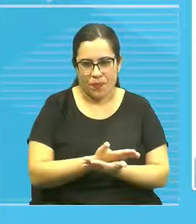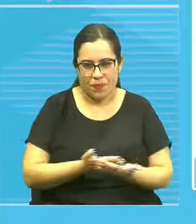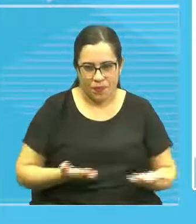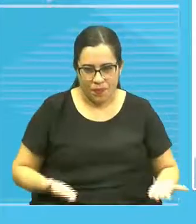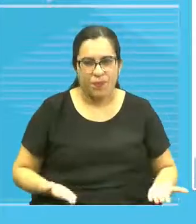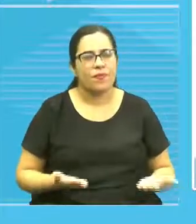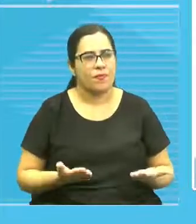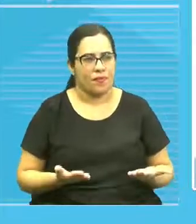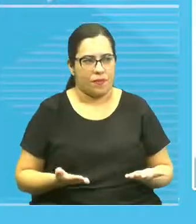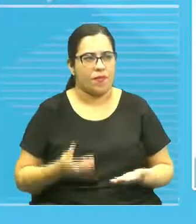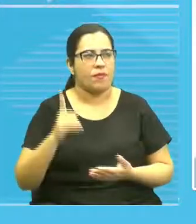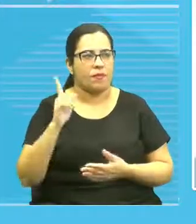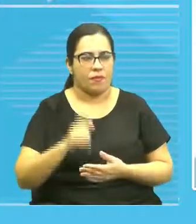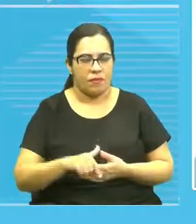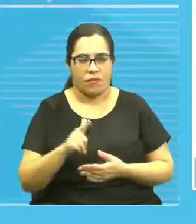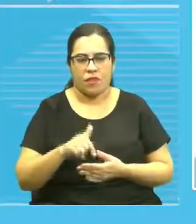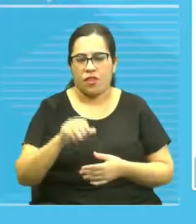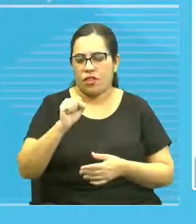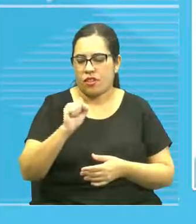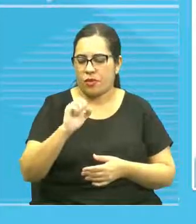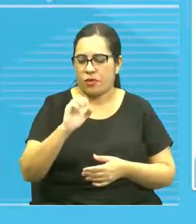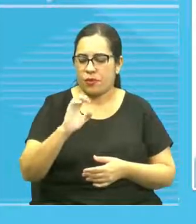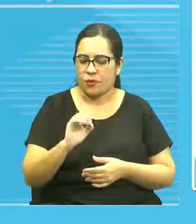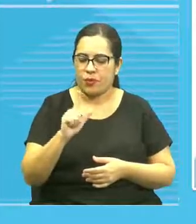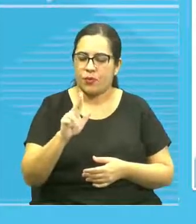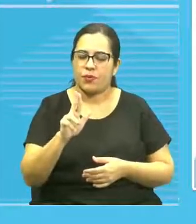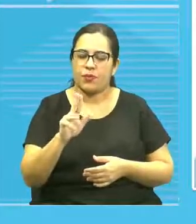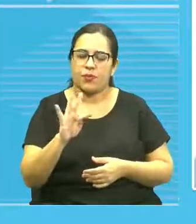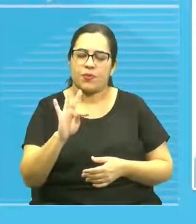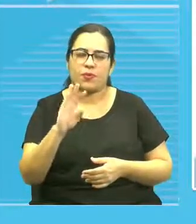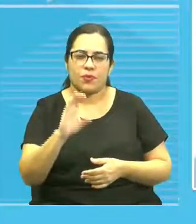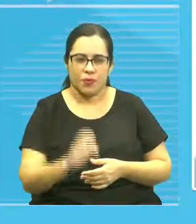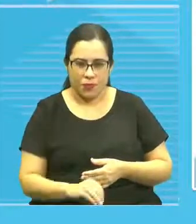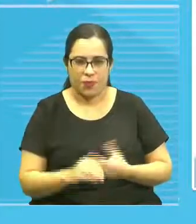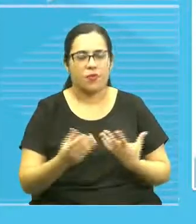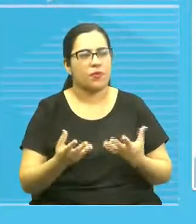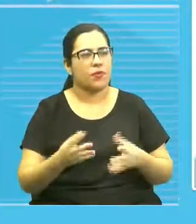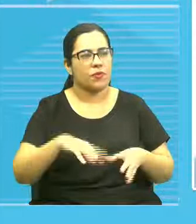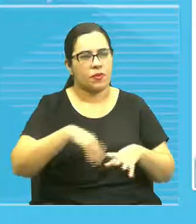O soluto se dissolveu aqui no solvente.